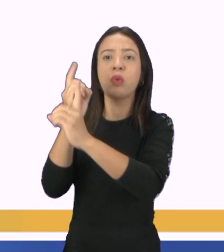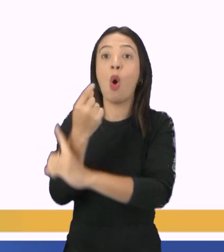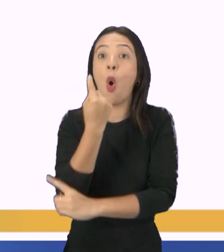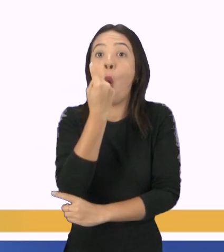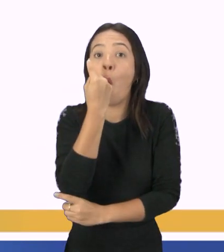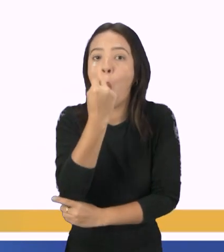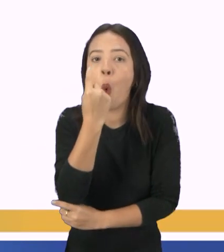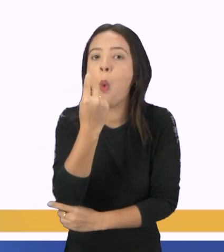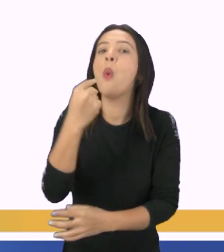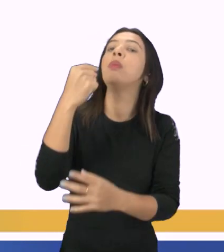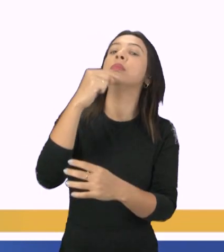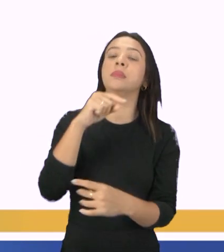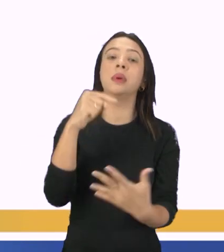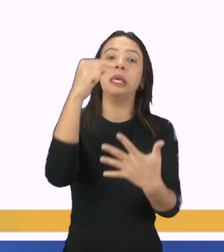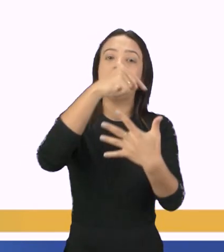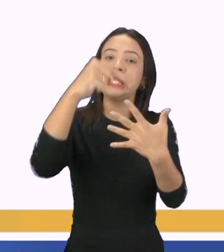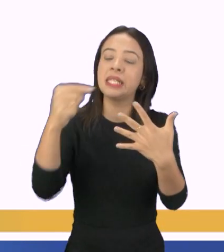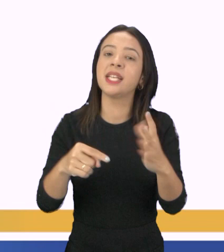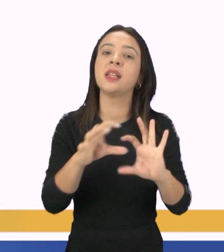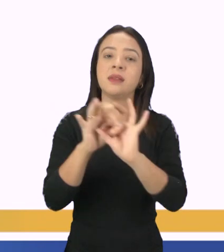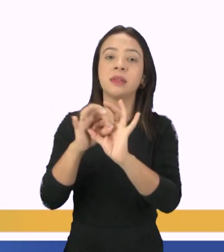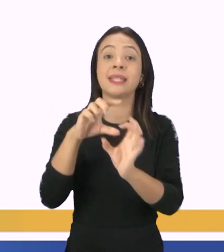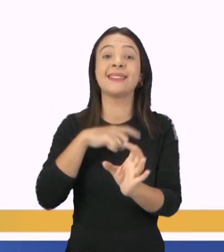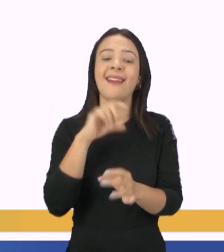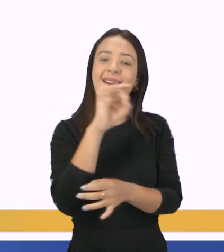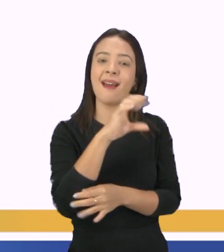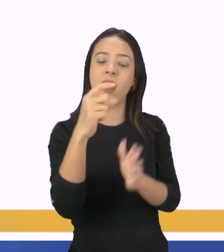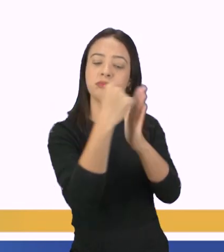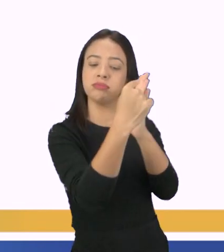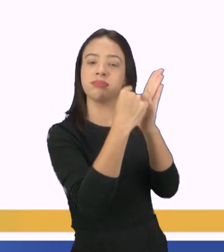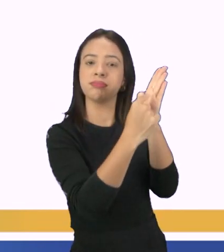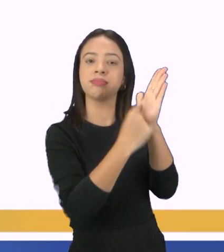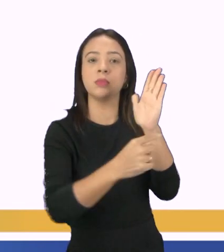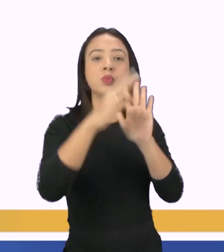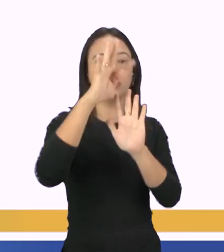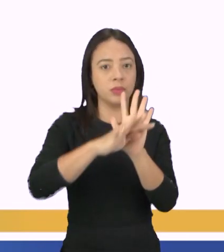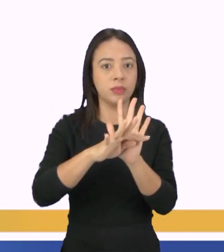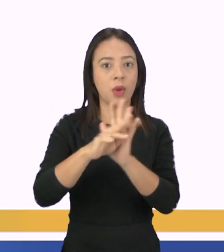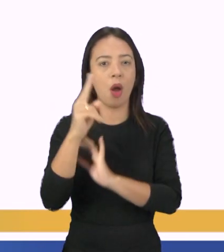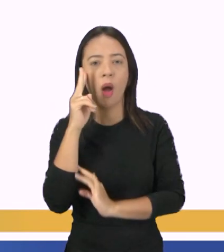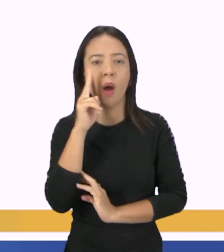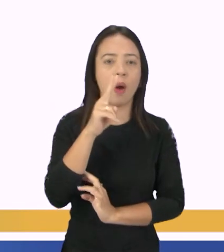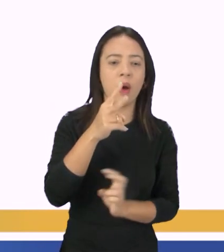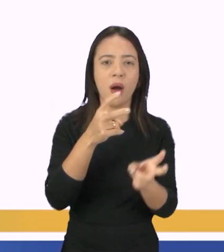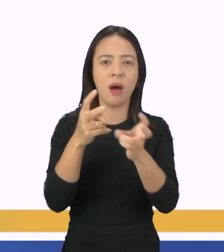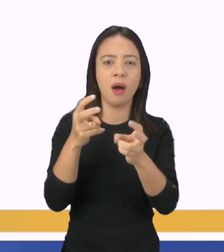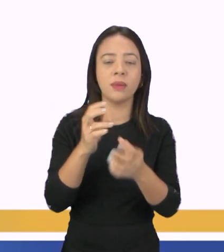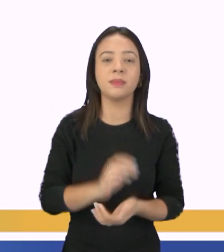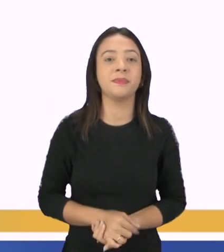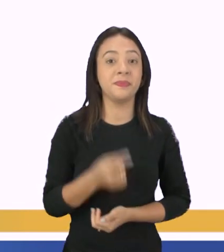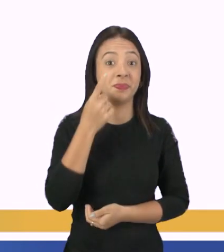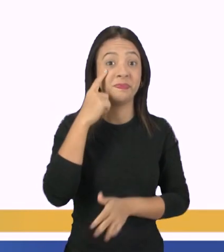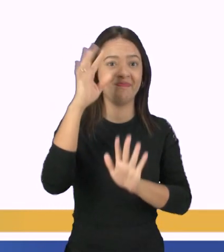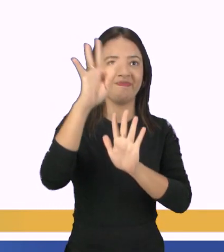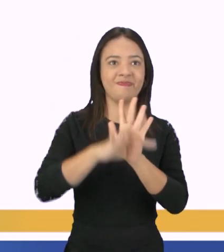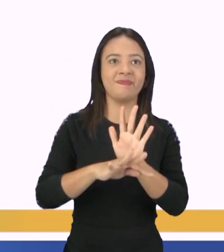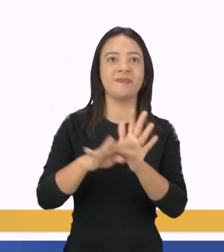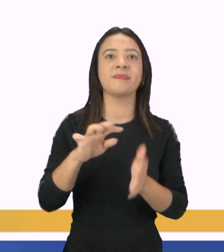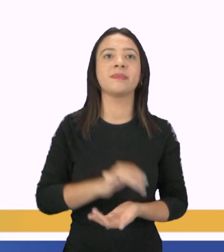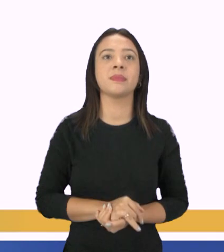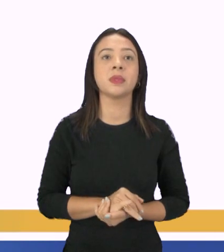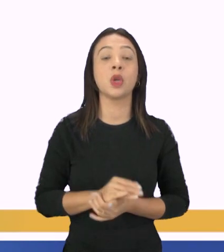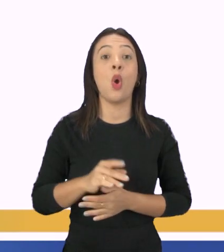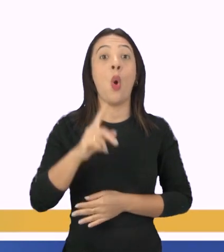um operador de conexão, presente em cada trecho do texto, seguindo as pistas. Vamos para o texto. O perigo